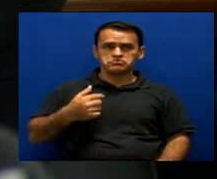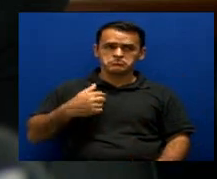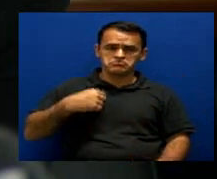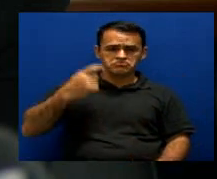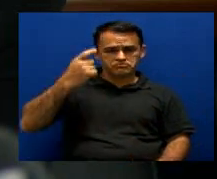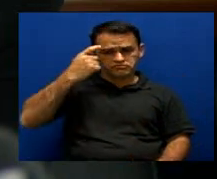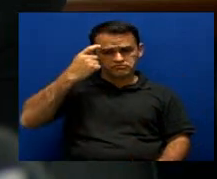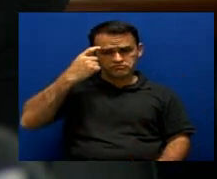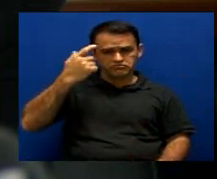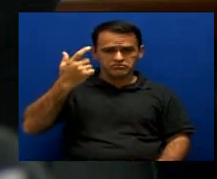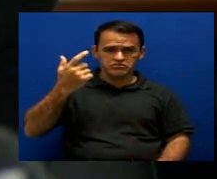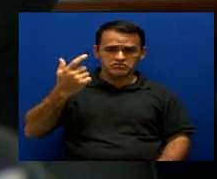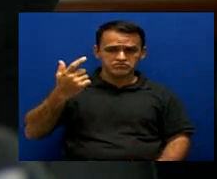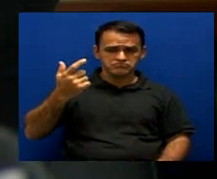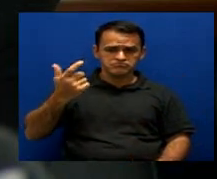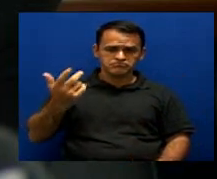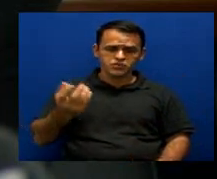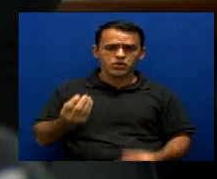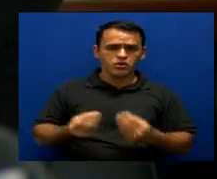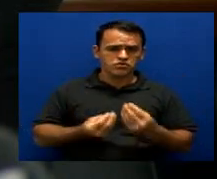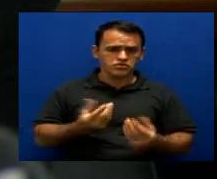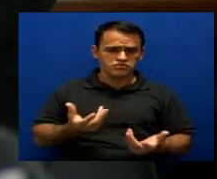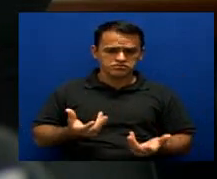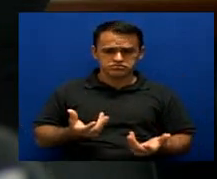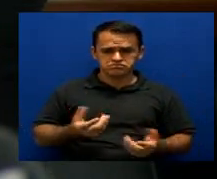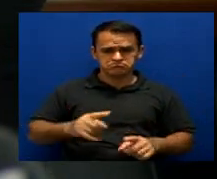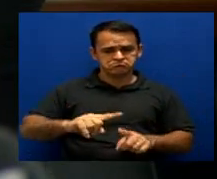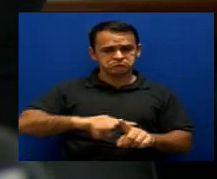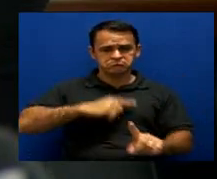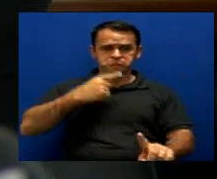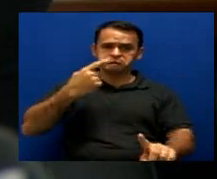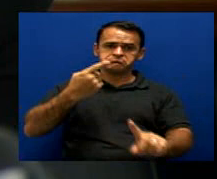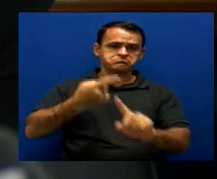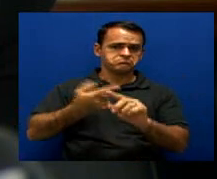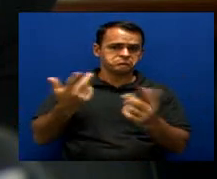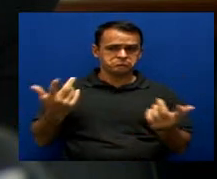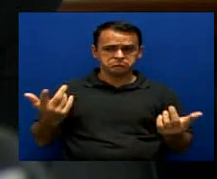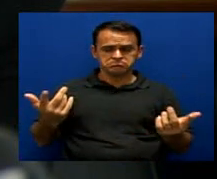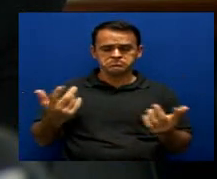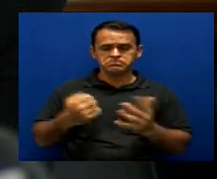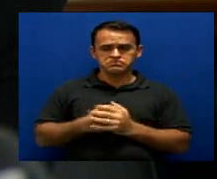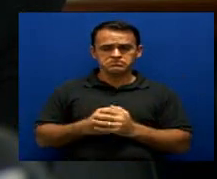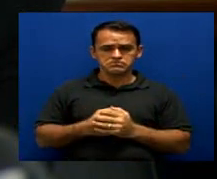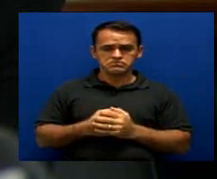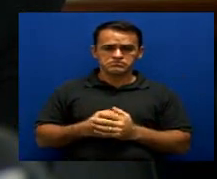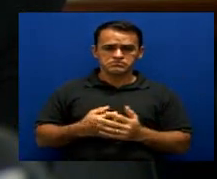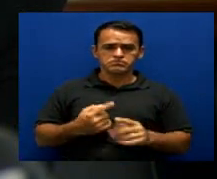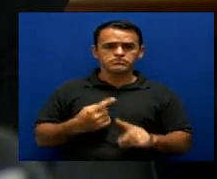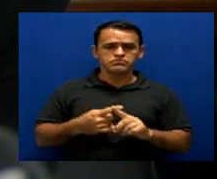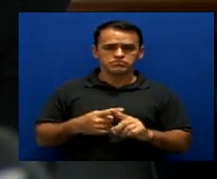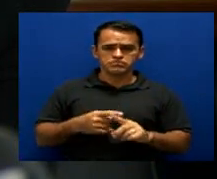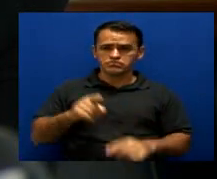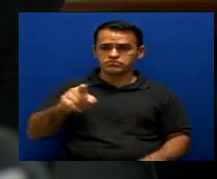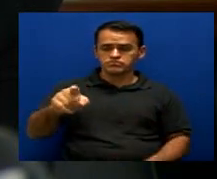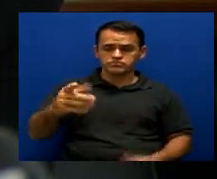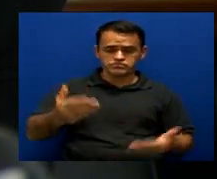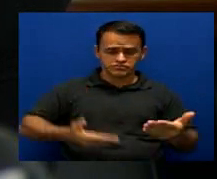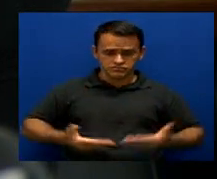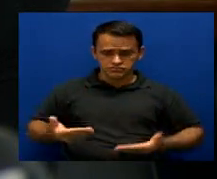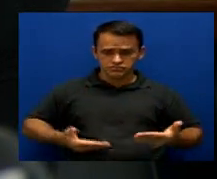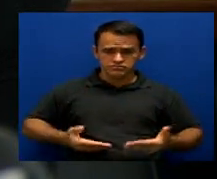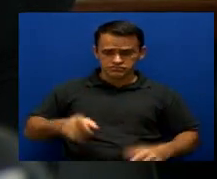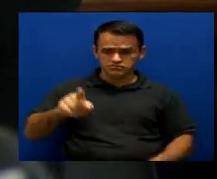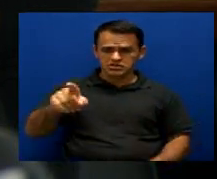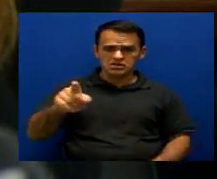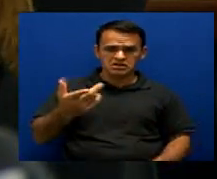o fim do mundo não é até que o fim do mundo mas é o fim do mundo porque a gente dizendo que esse funcionário ele é